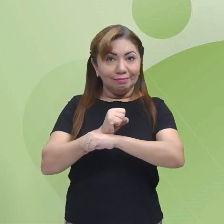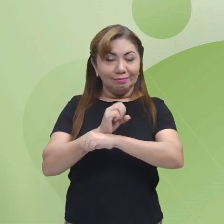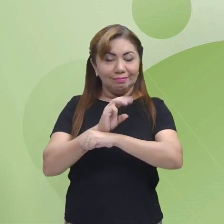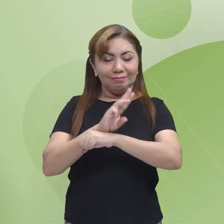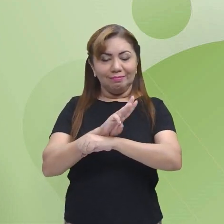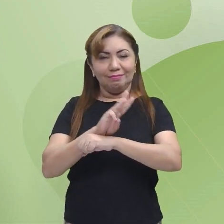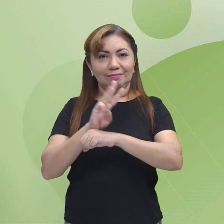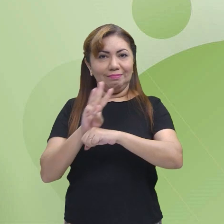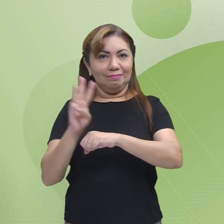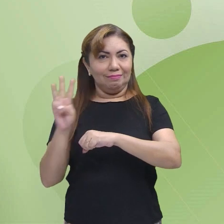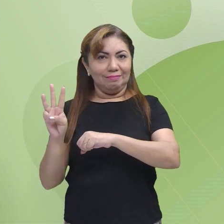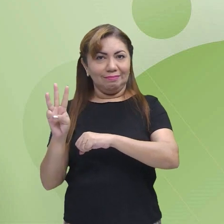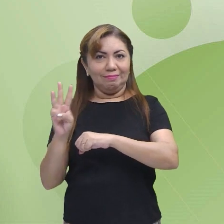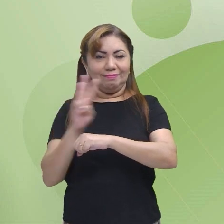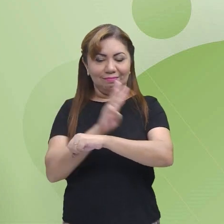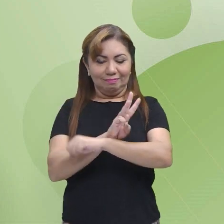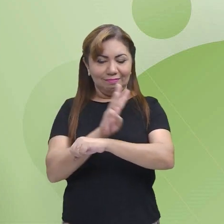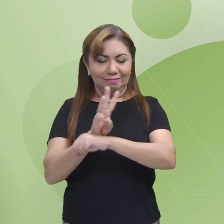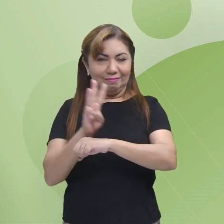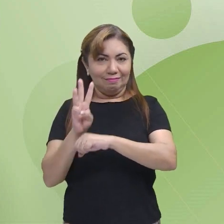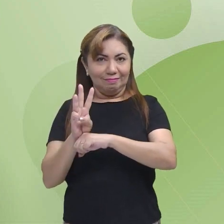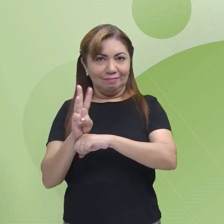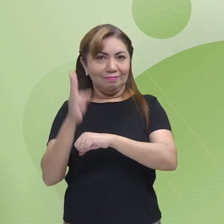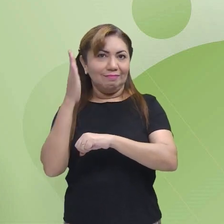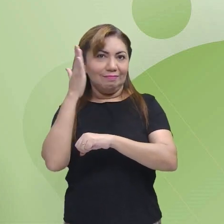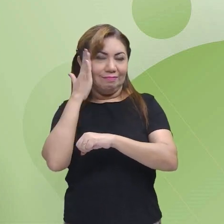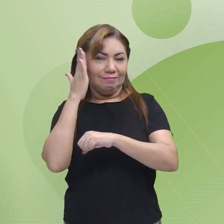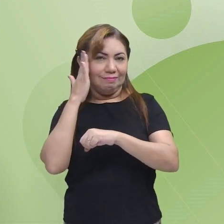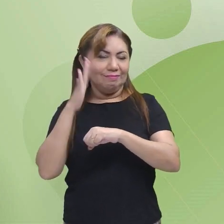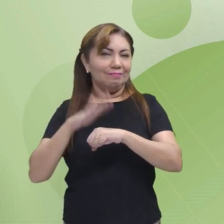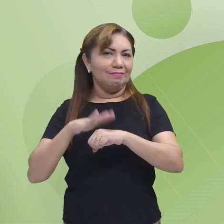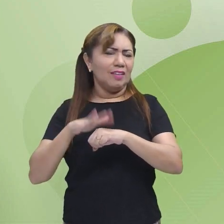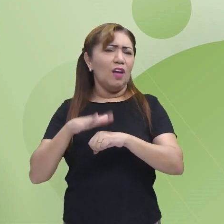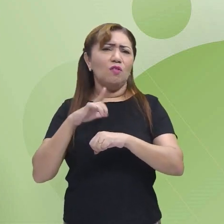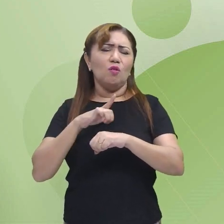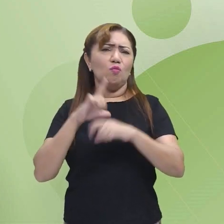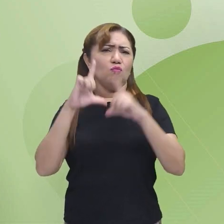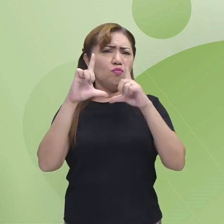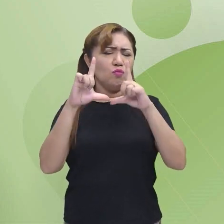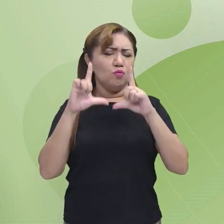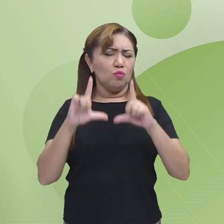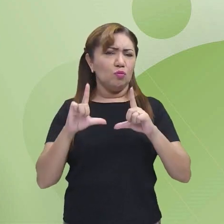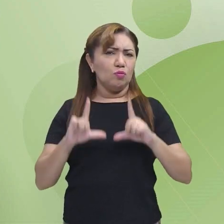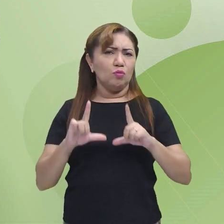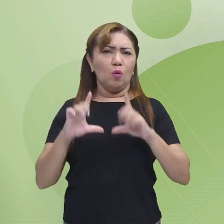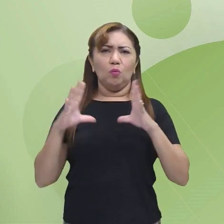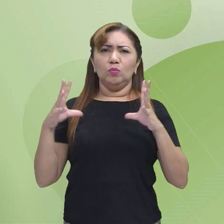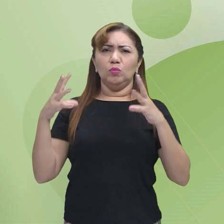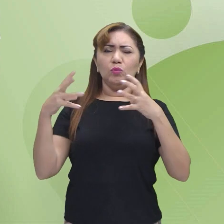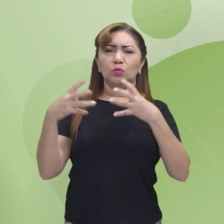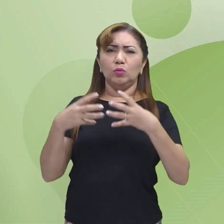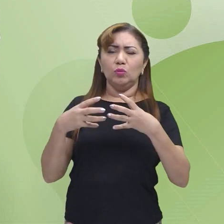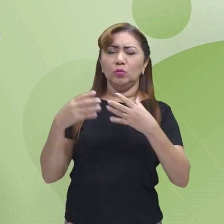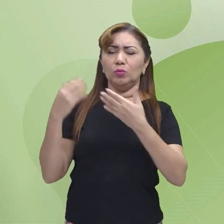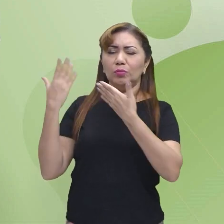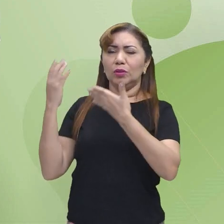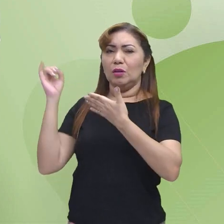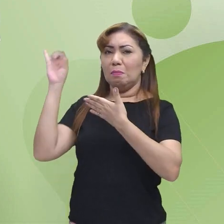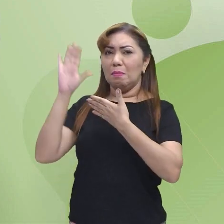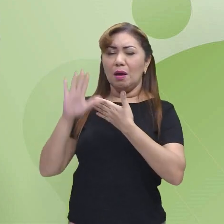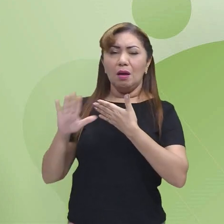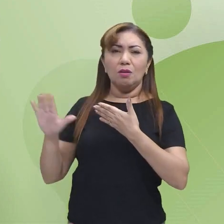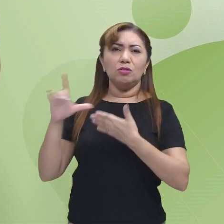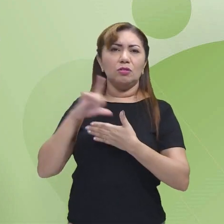encontram toda a aula que nós temos aqui, todas as cartelas, todas as imagens, tudo que nós falamos aqui,